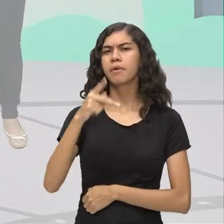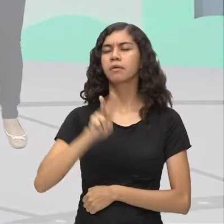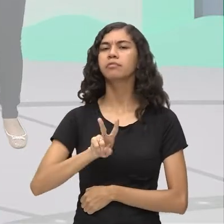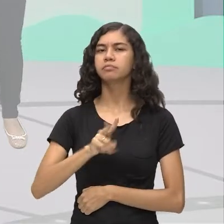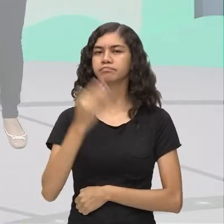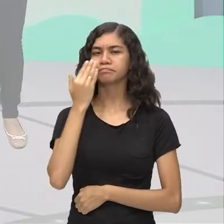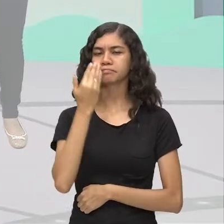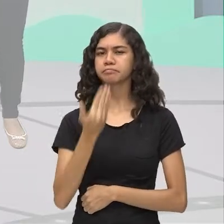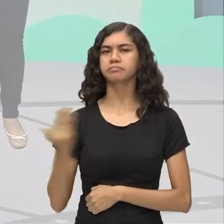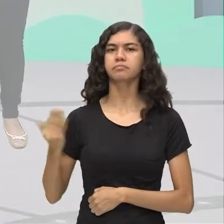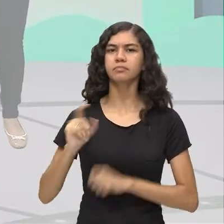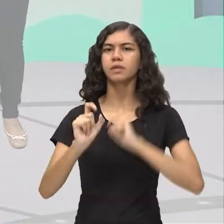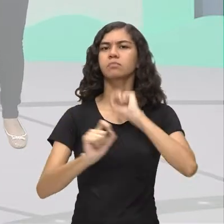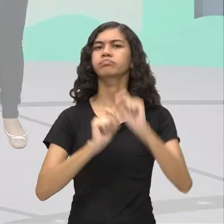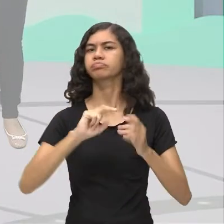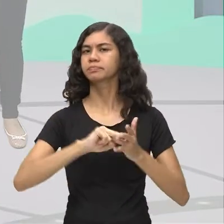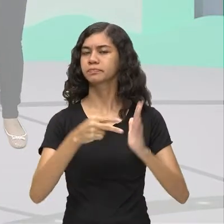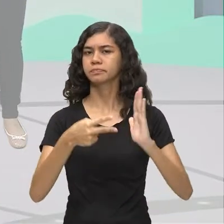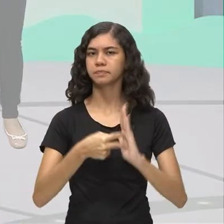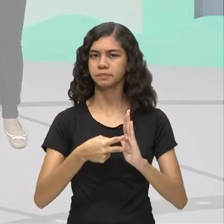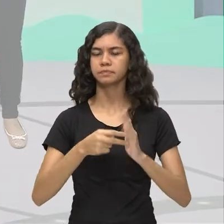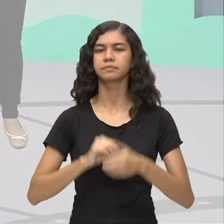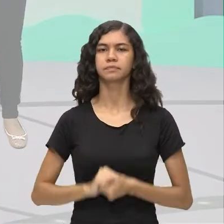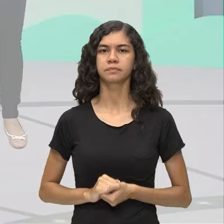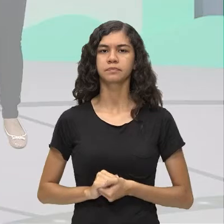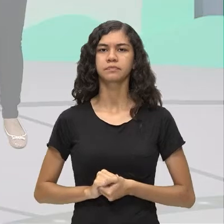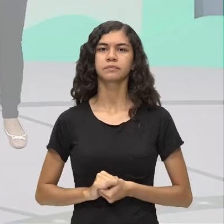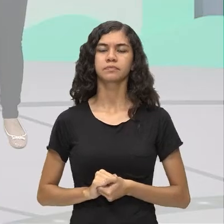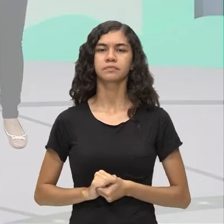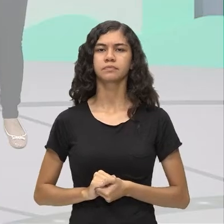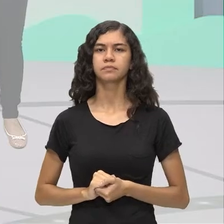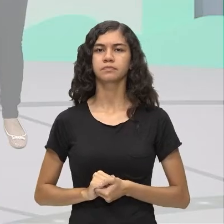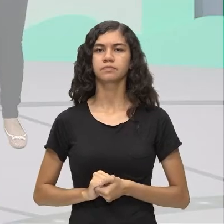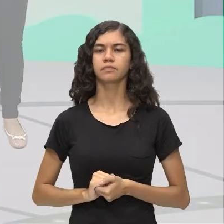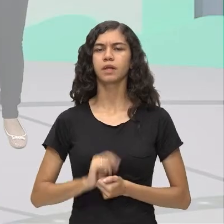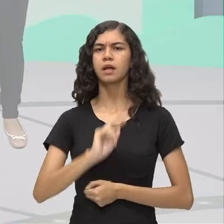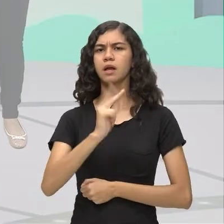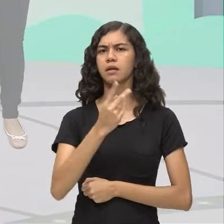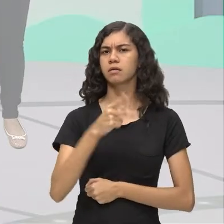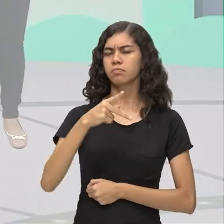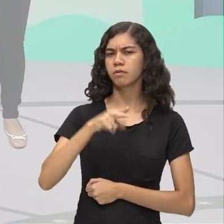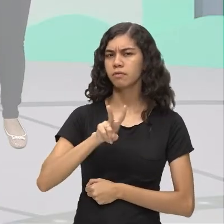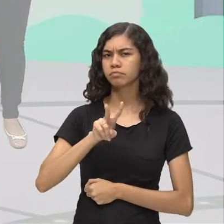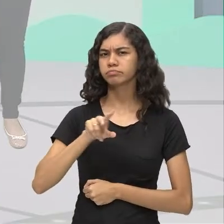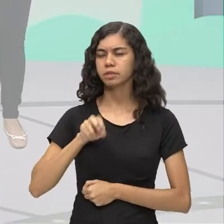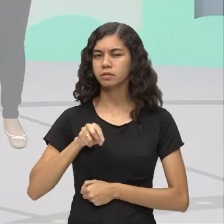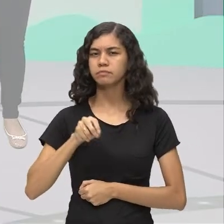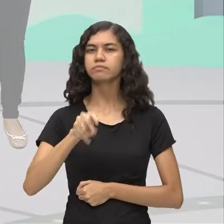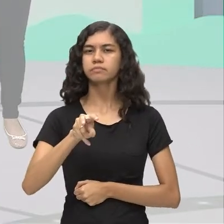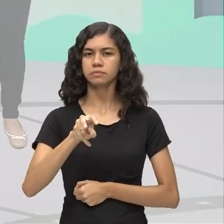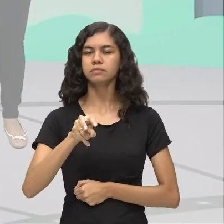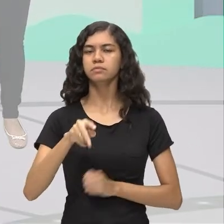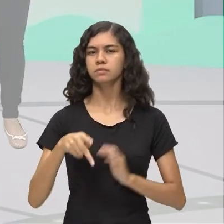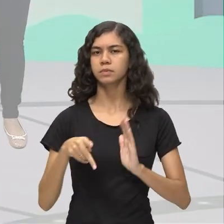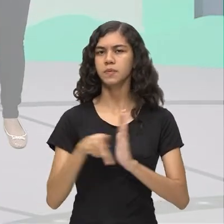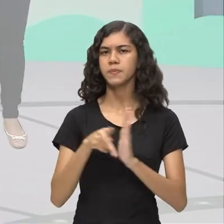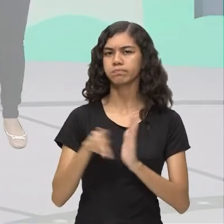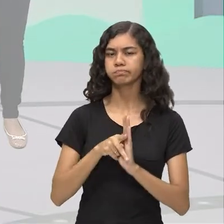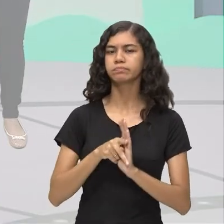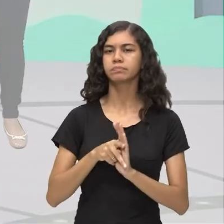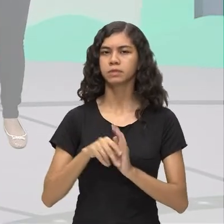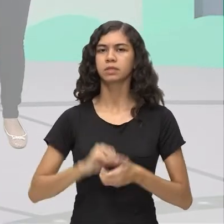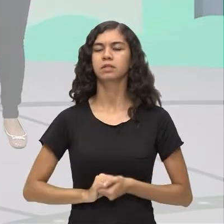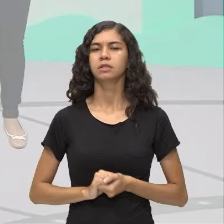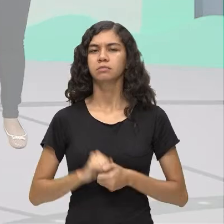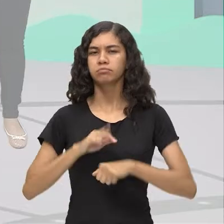vai entender o que é o HPV. O HPV, ele vai ser ali um vírus, né? Também é um papilomavírus humano,